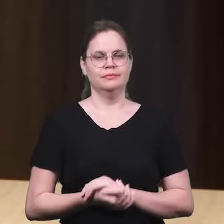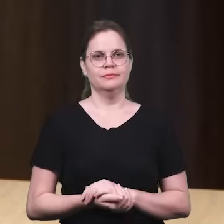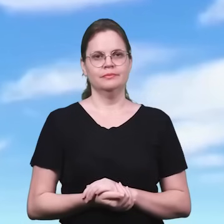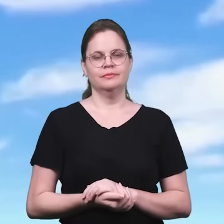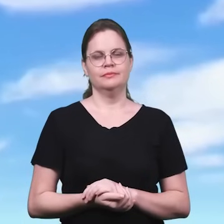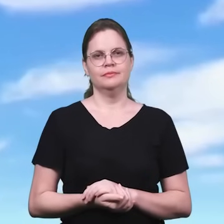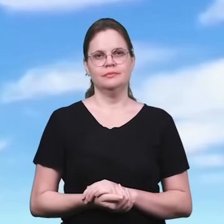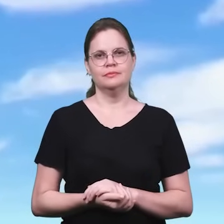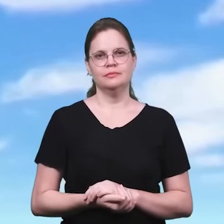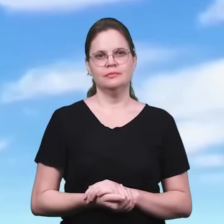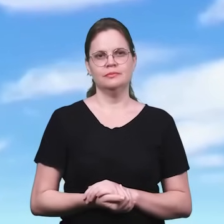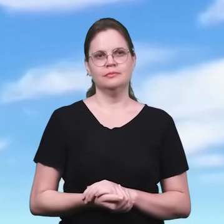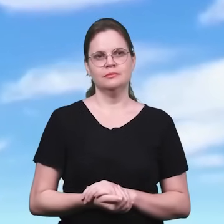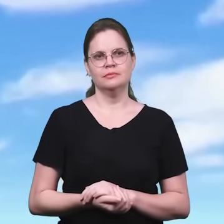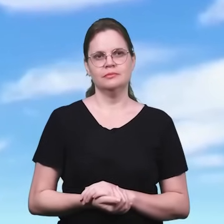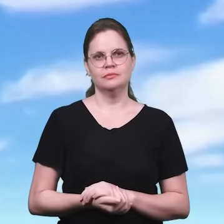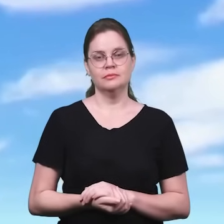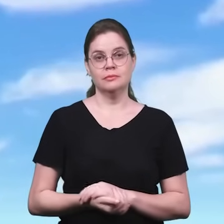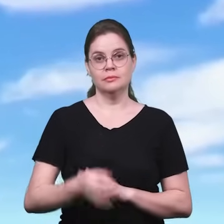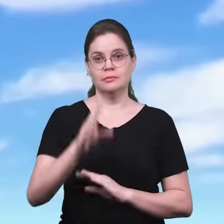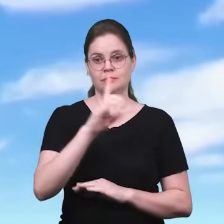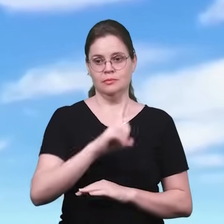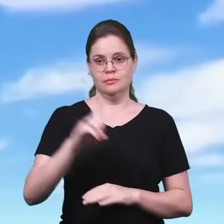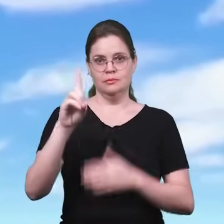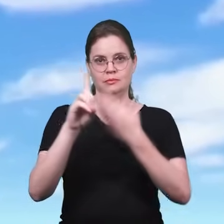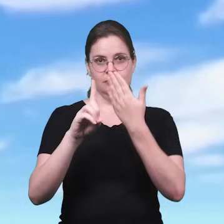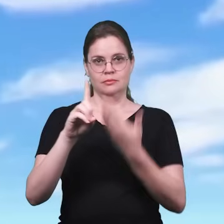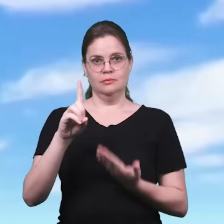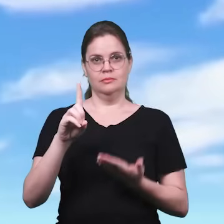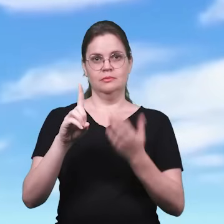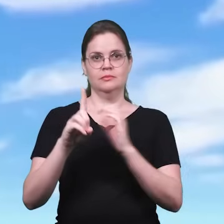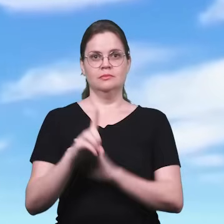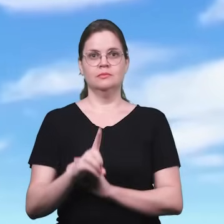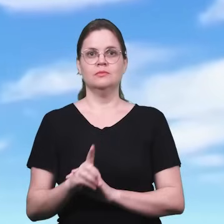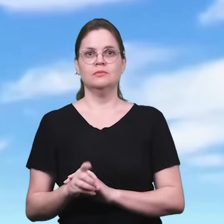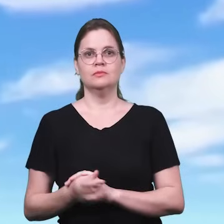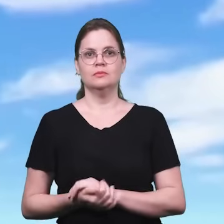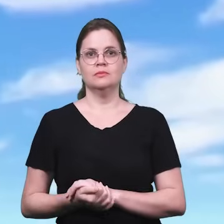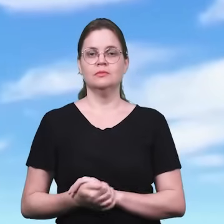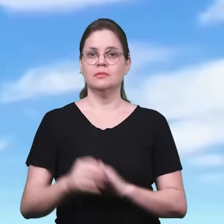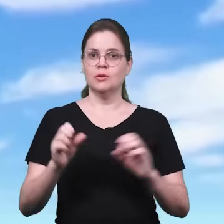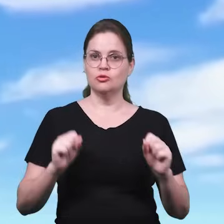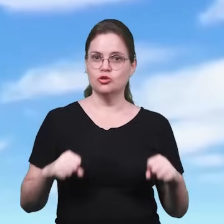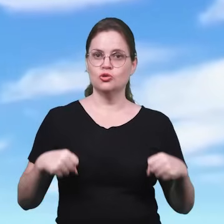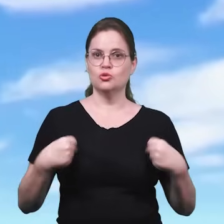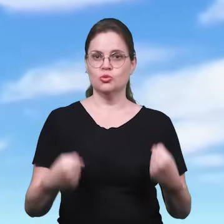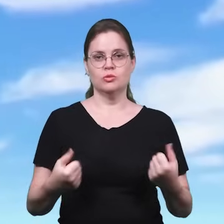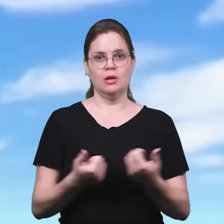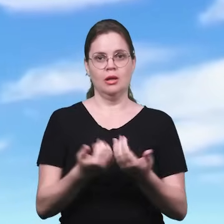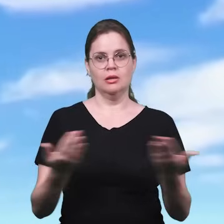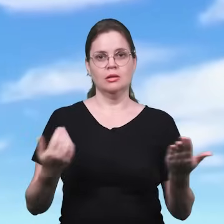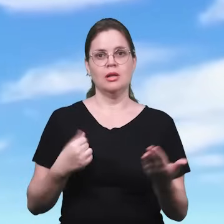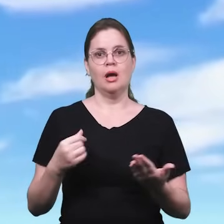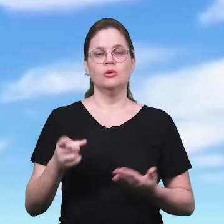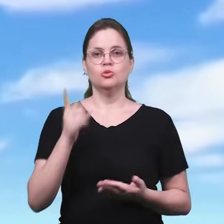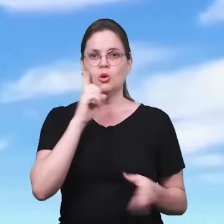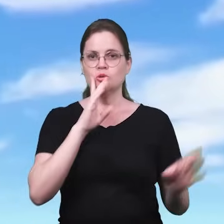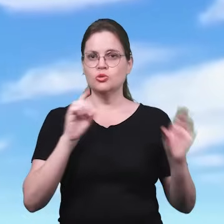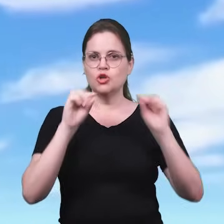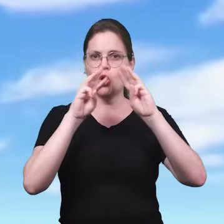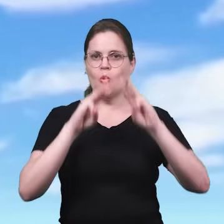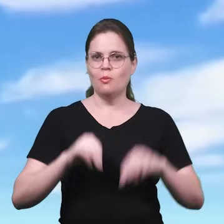aqui. E Deus te humilhou, te deixou ter fome e te sustentou com o maná, que tu não